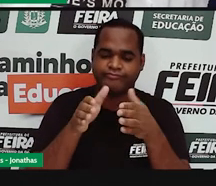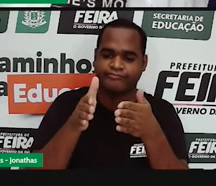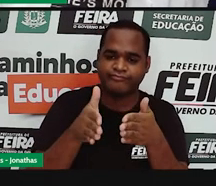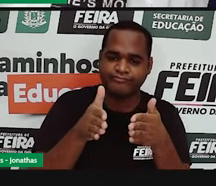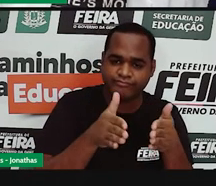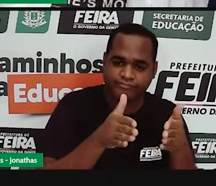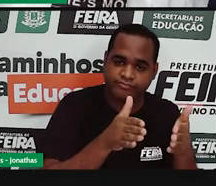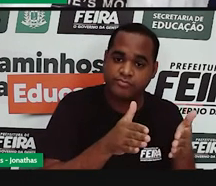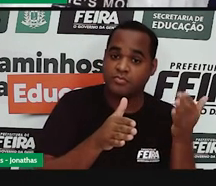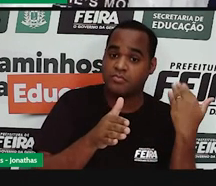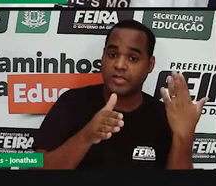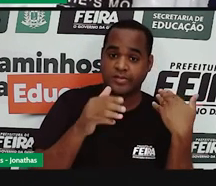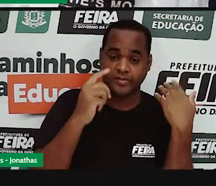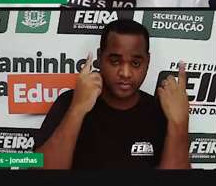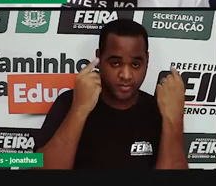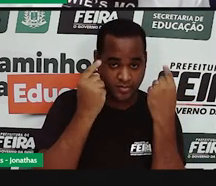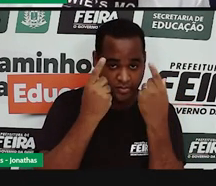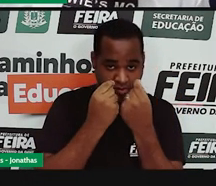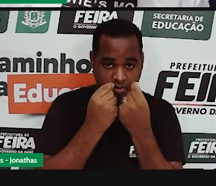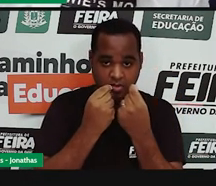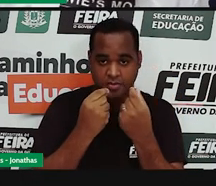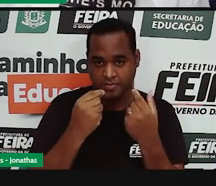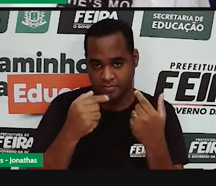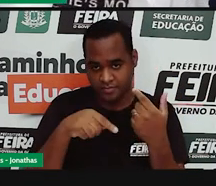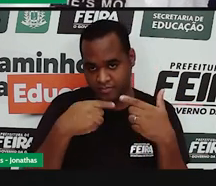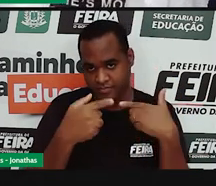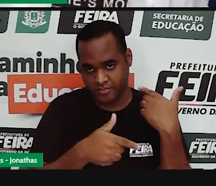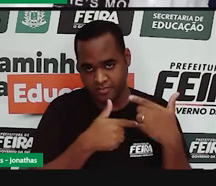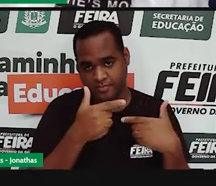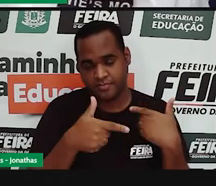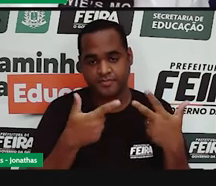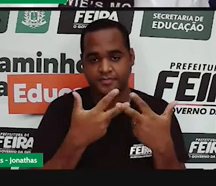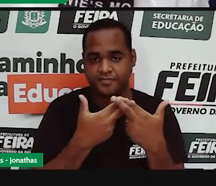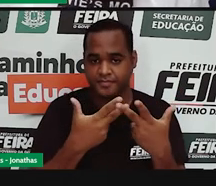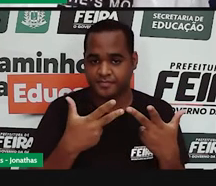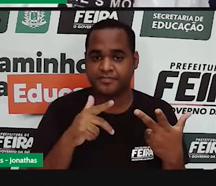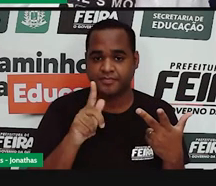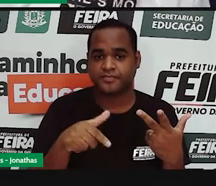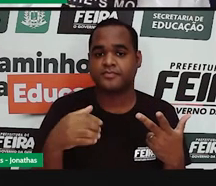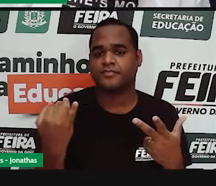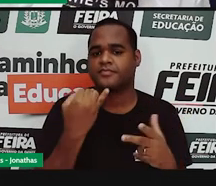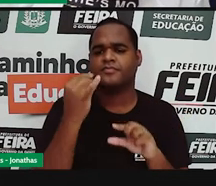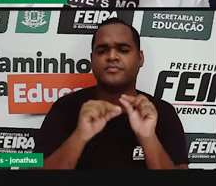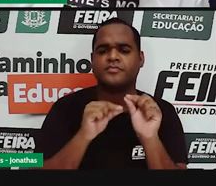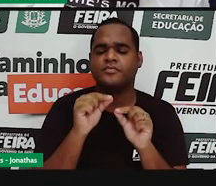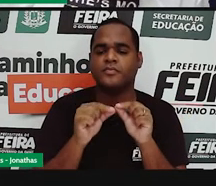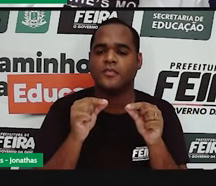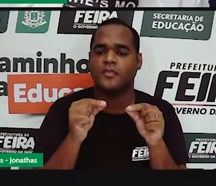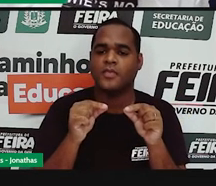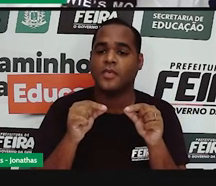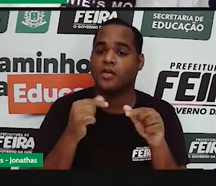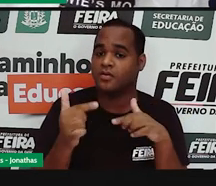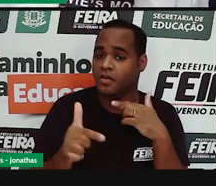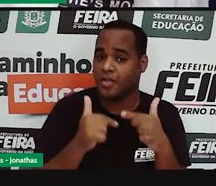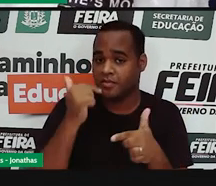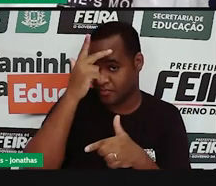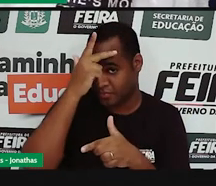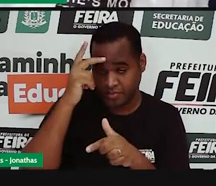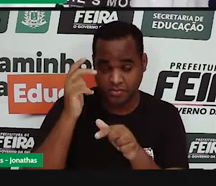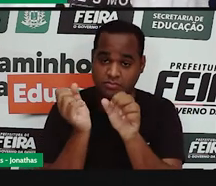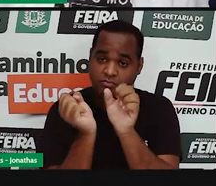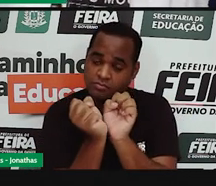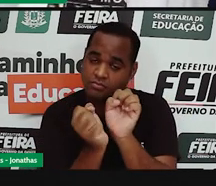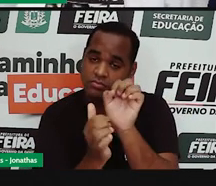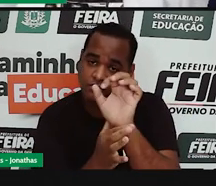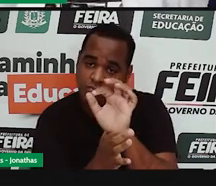como funcionava na Grécia. O trabalho, e em Roma muitas vezes também, o trabalho sendo feito pelos escravos,